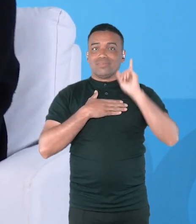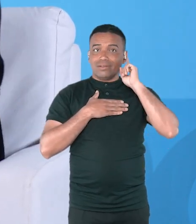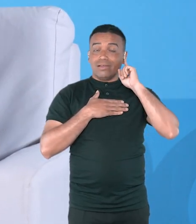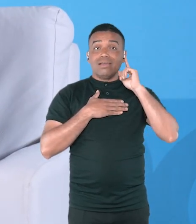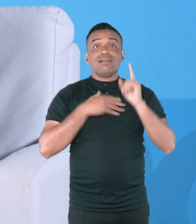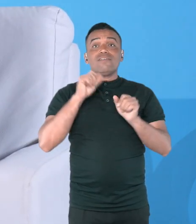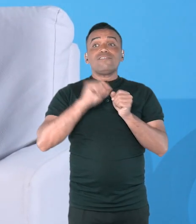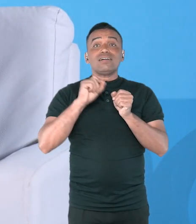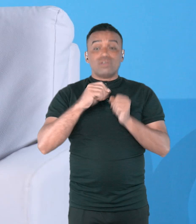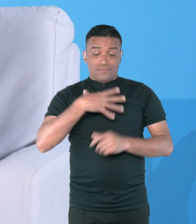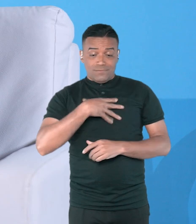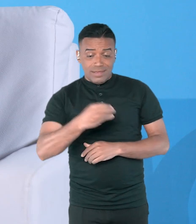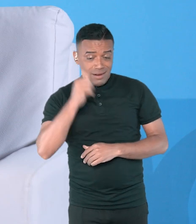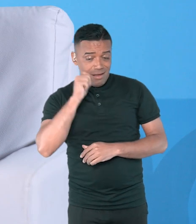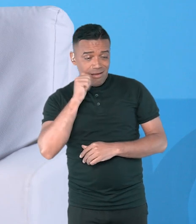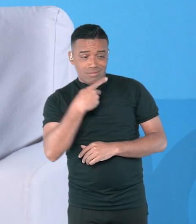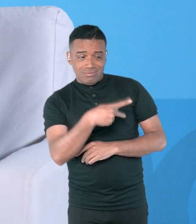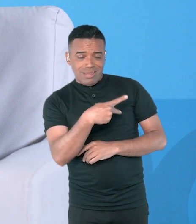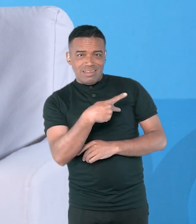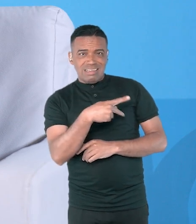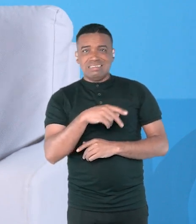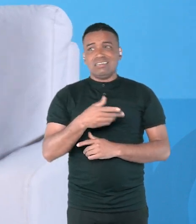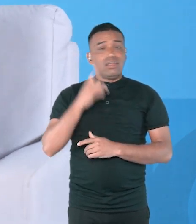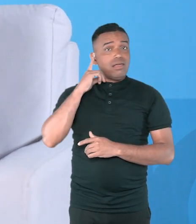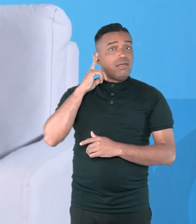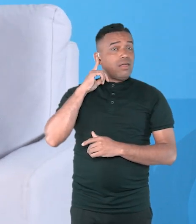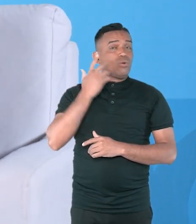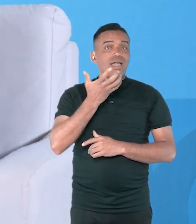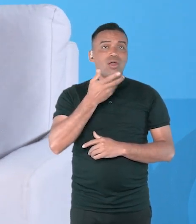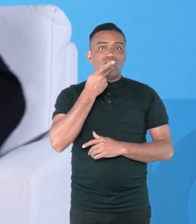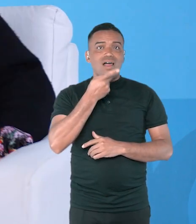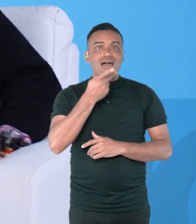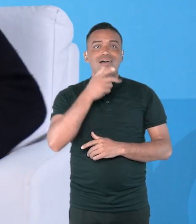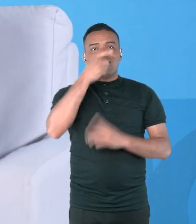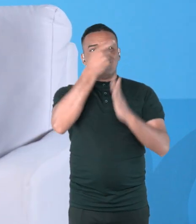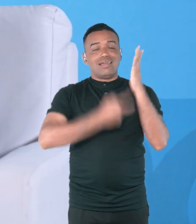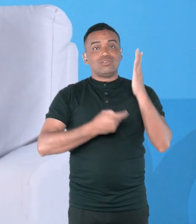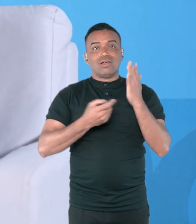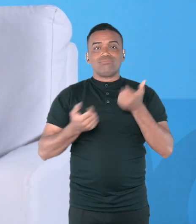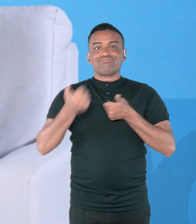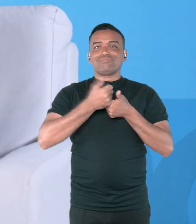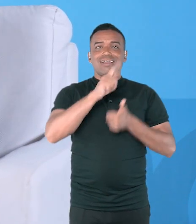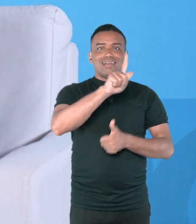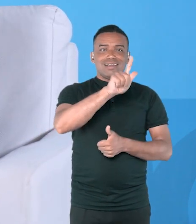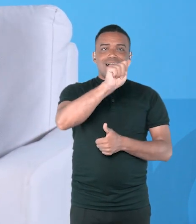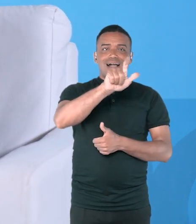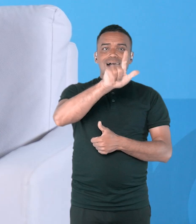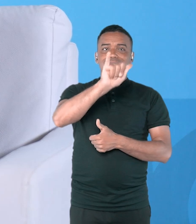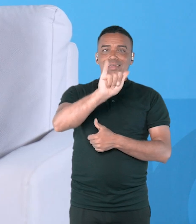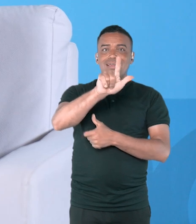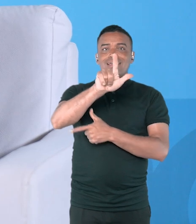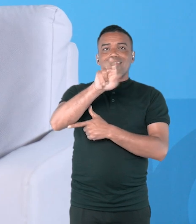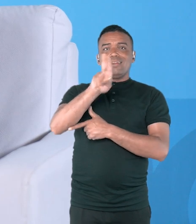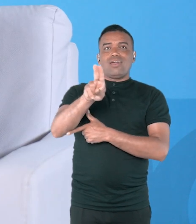Aí falou, faz sua filha dele? Eu quero dizer esse texto. E aí eu fui fazer o Galileu.